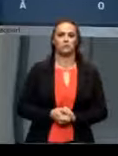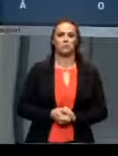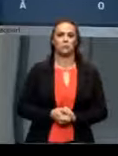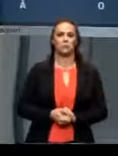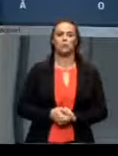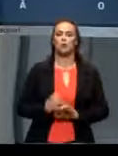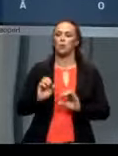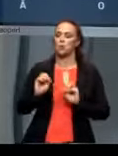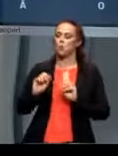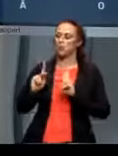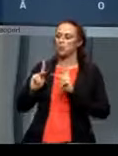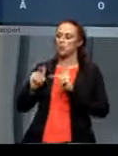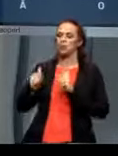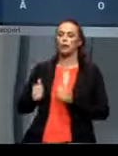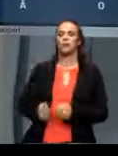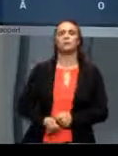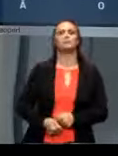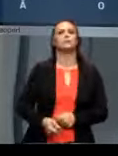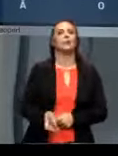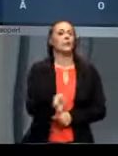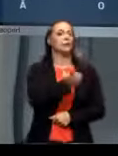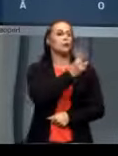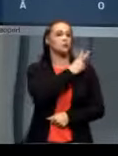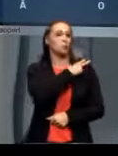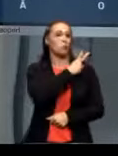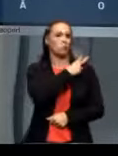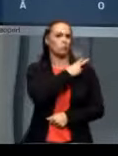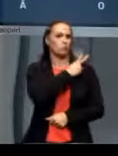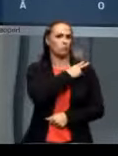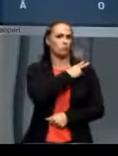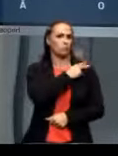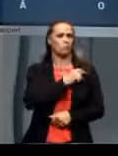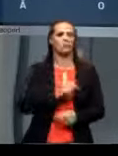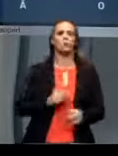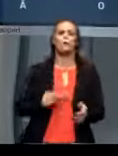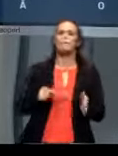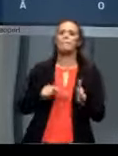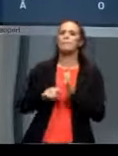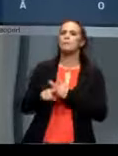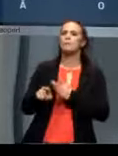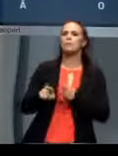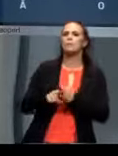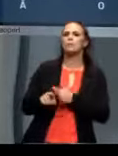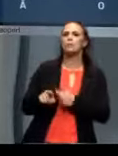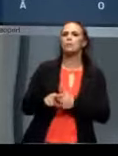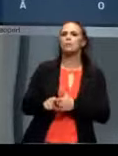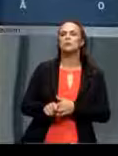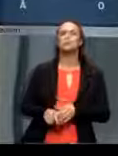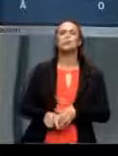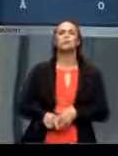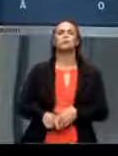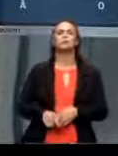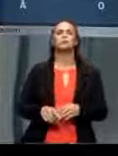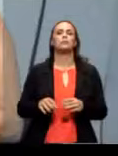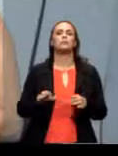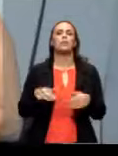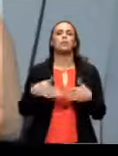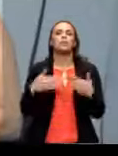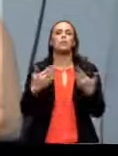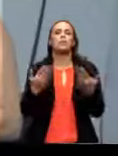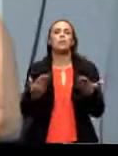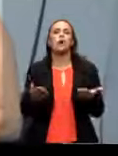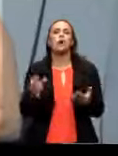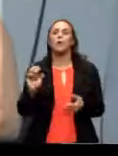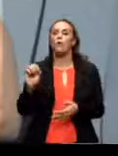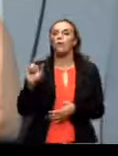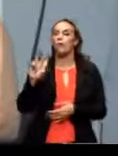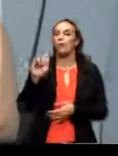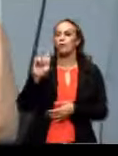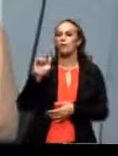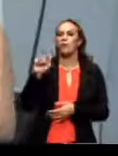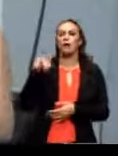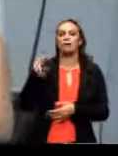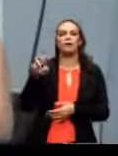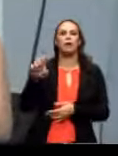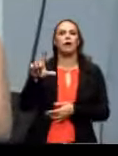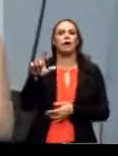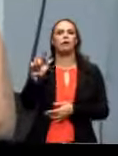em quais organelas ocorre a produção de uma proteína de exportação? Ó, pergunta boa,